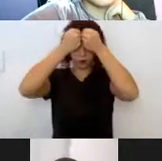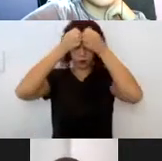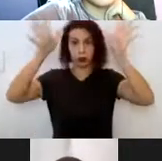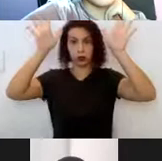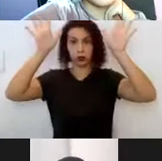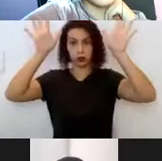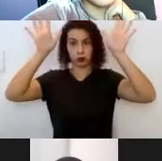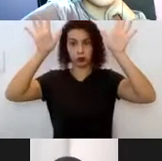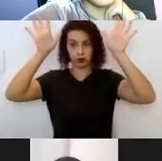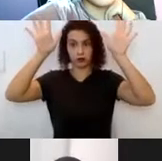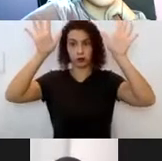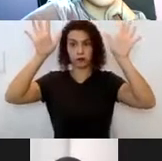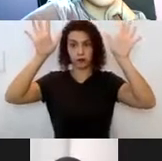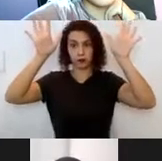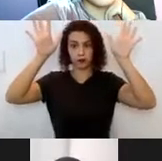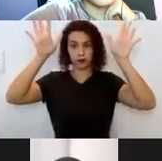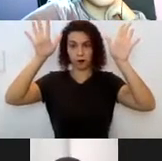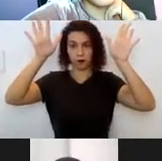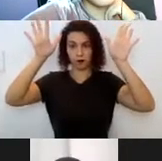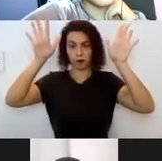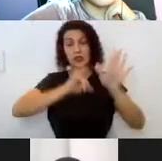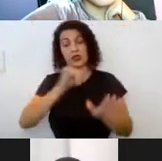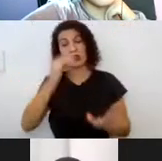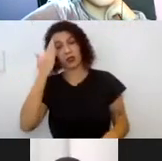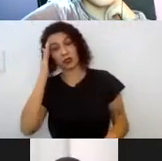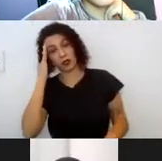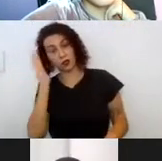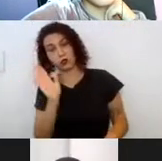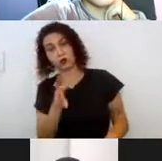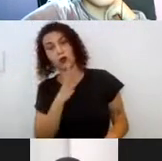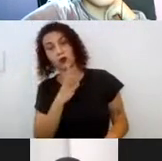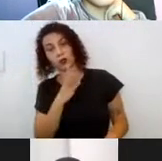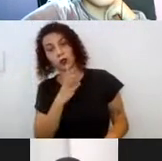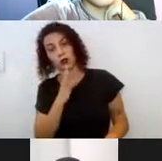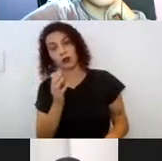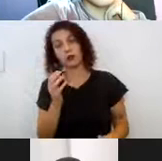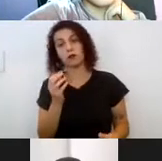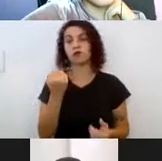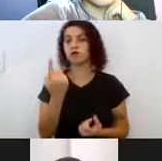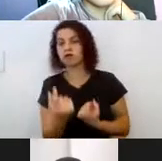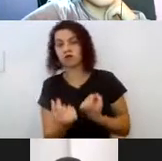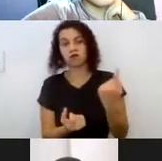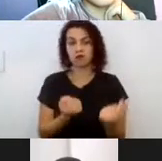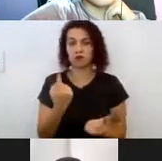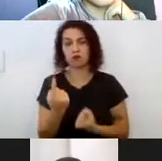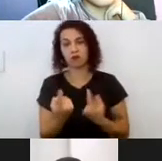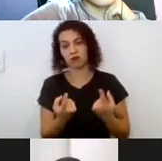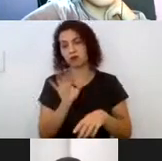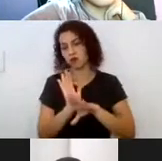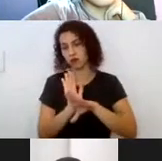e sem entender ou entendendo Quem já Conhece algumas coisas foram aí ao